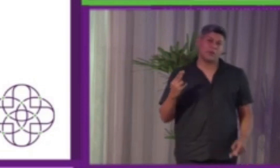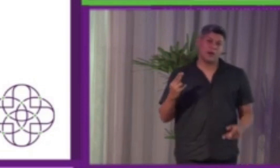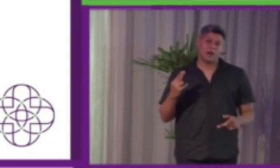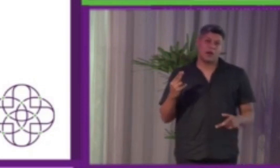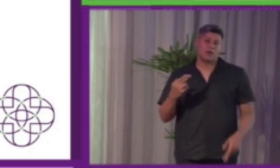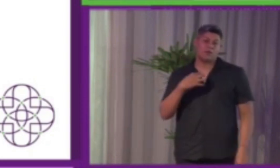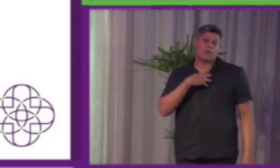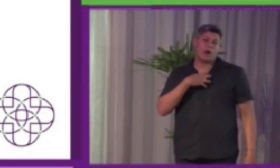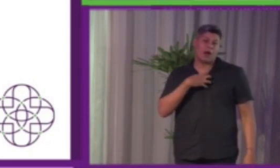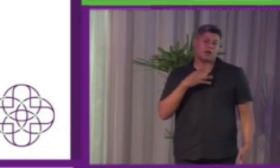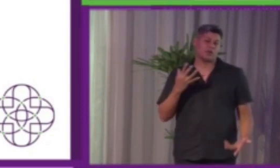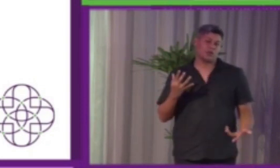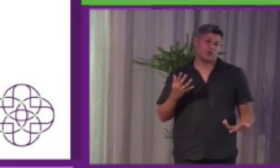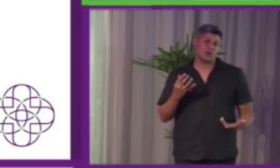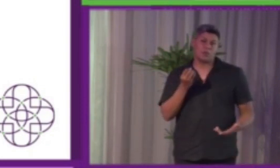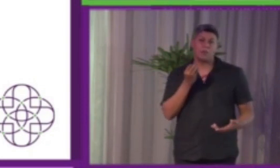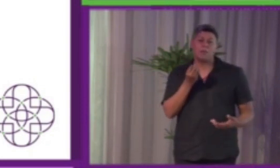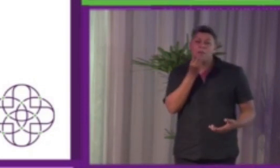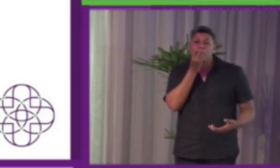social. Okay?